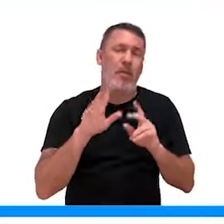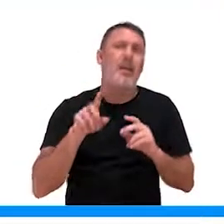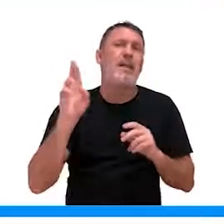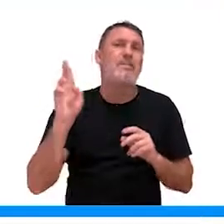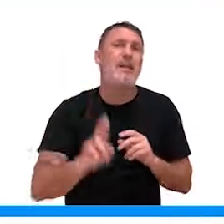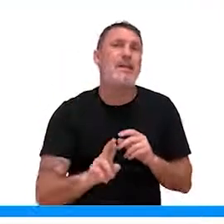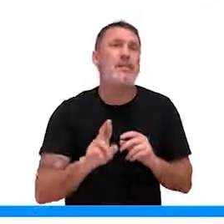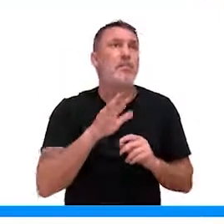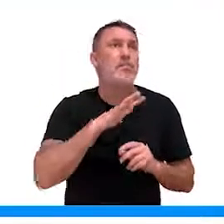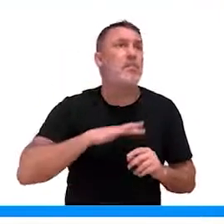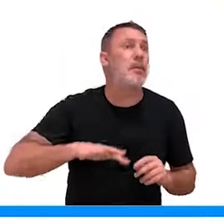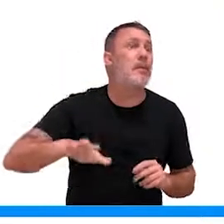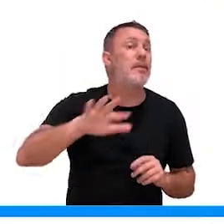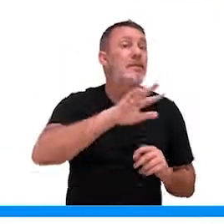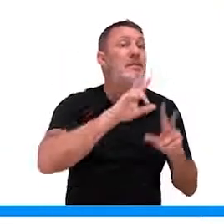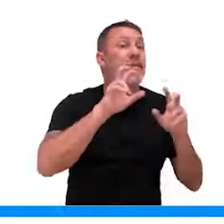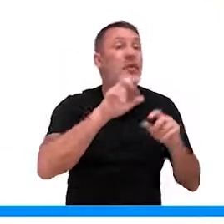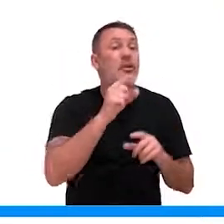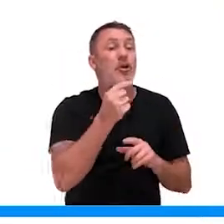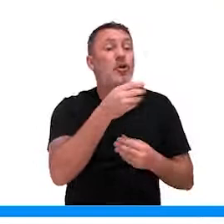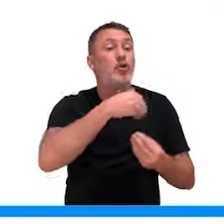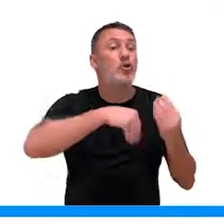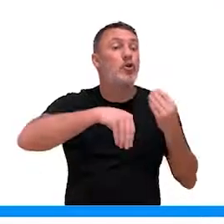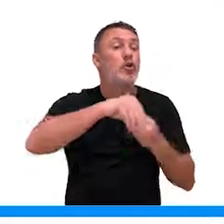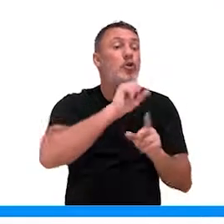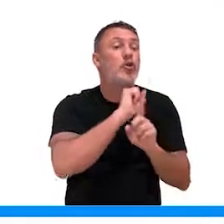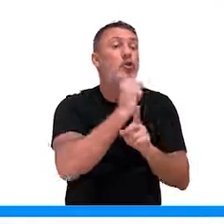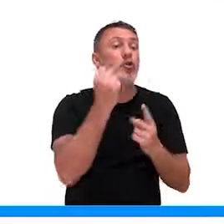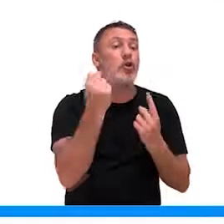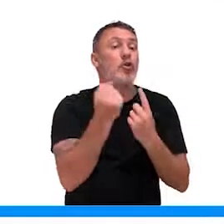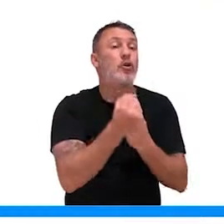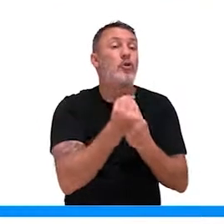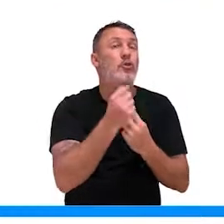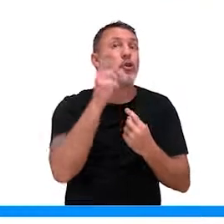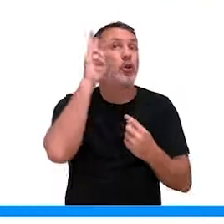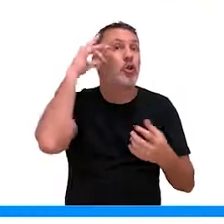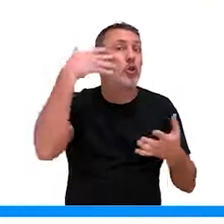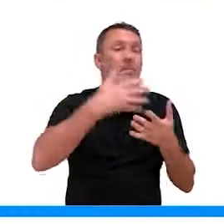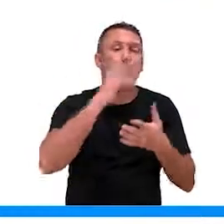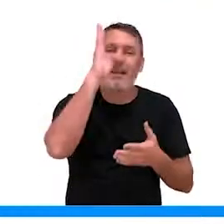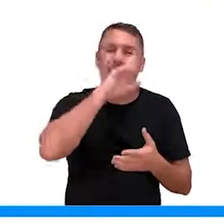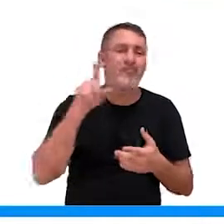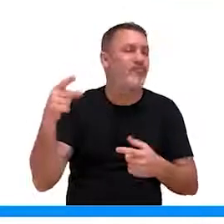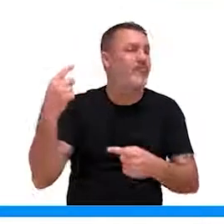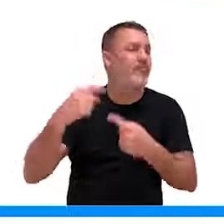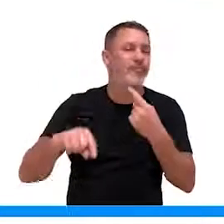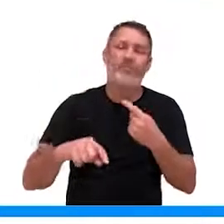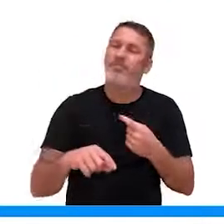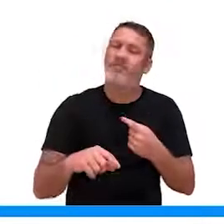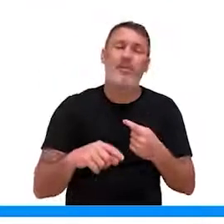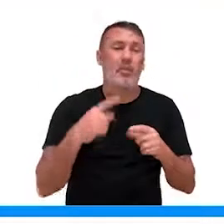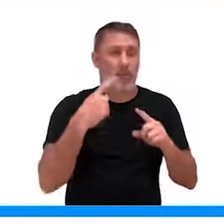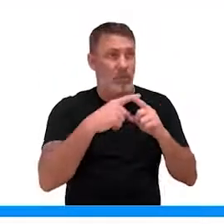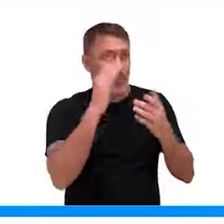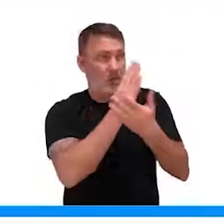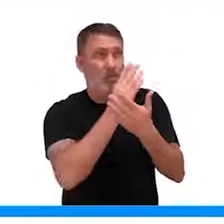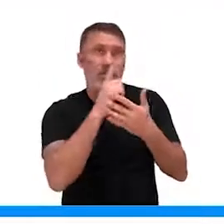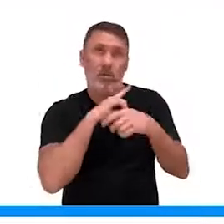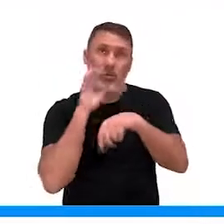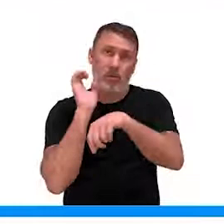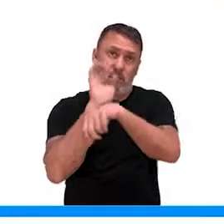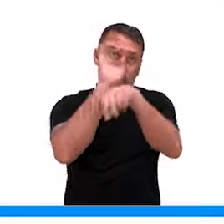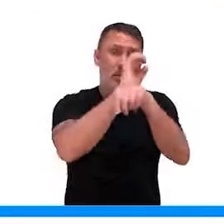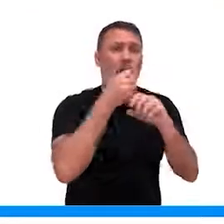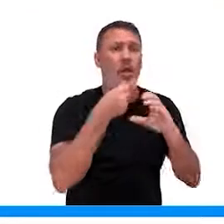do cenário socioeconômico histórico do país. Nós tínhamos muitos estados com algumas